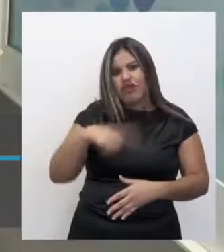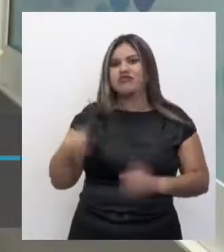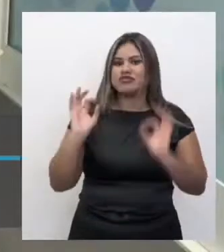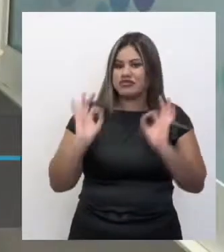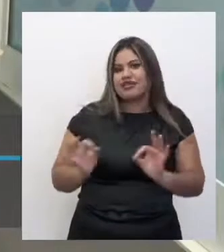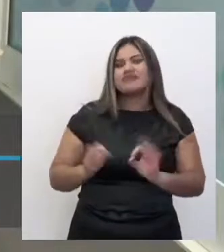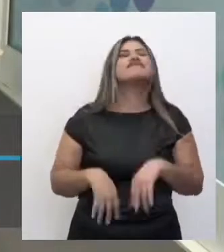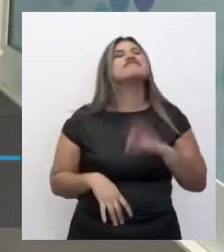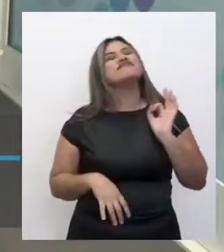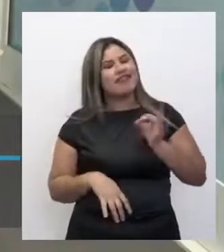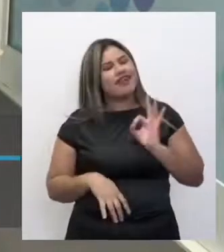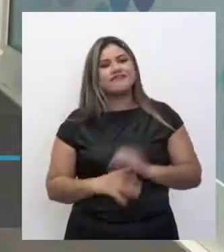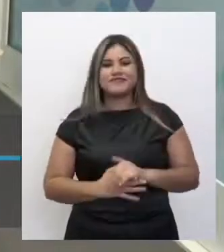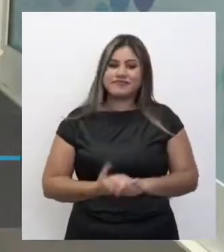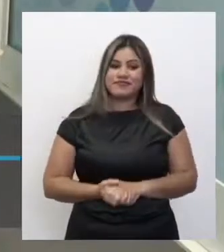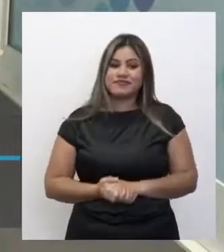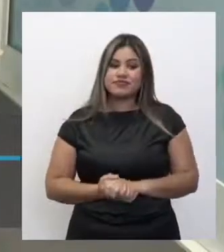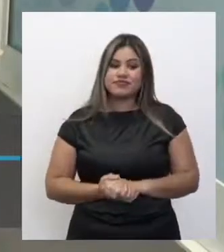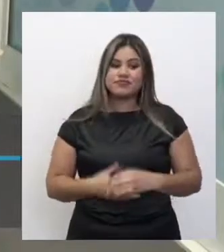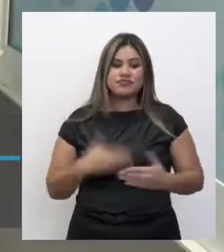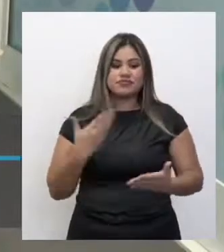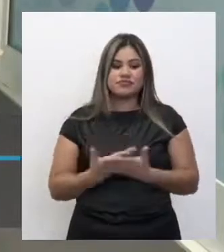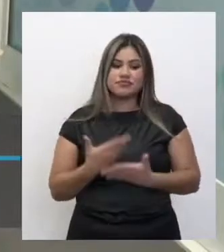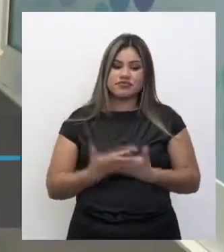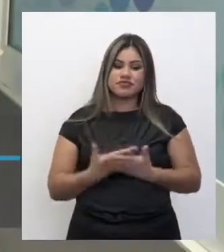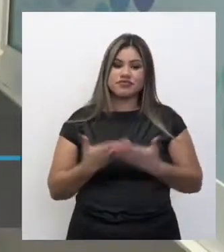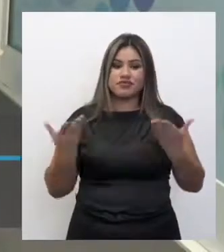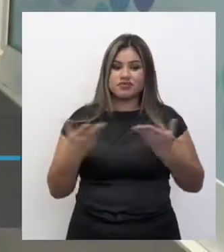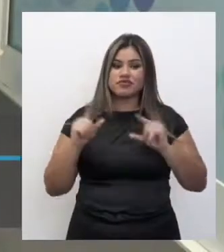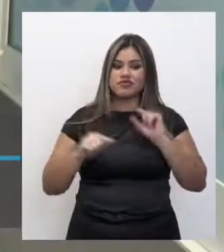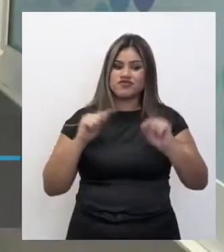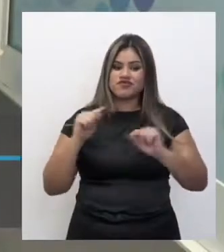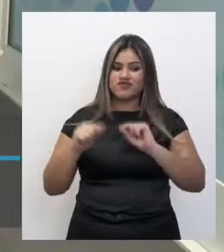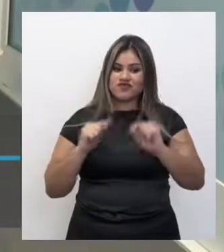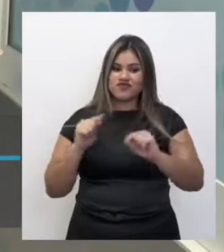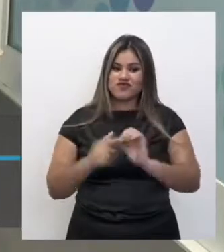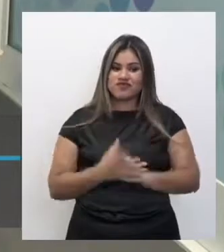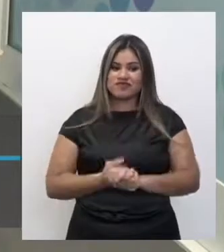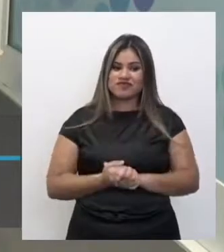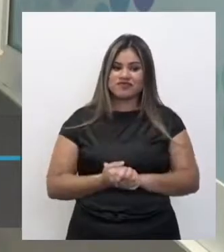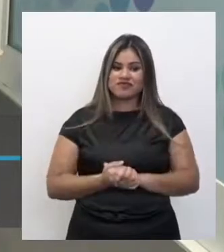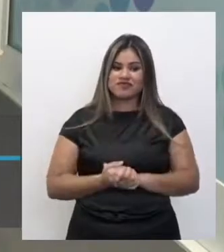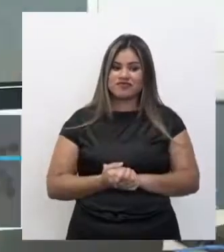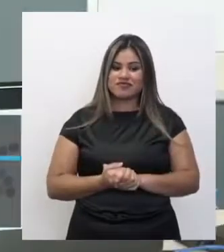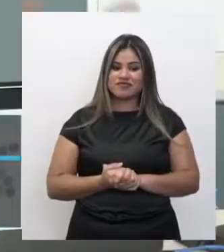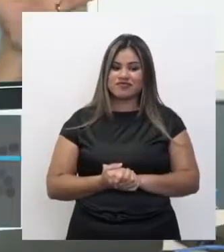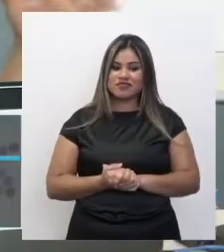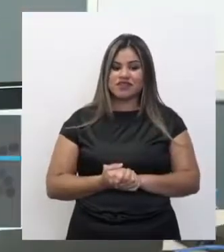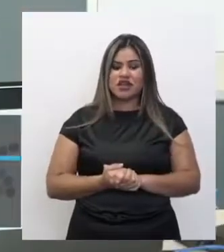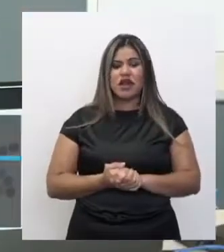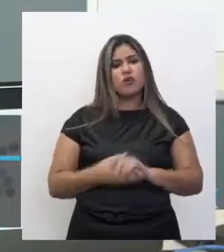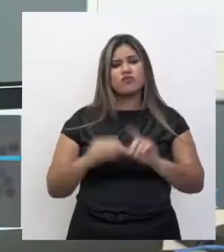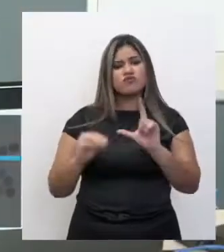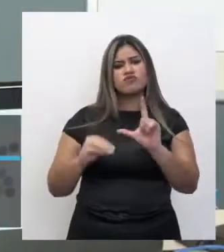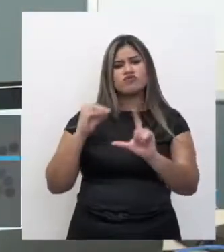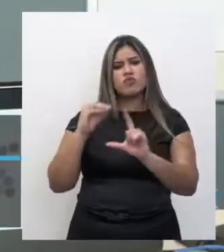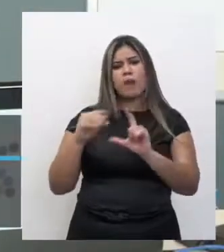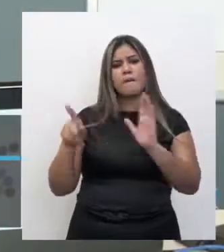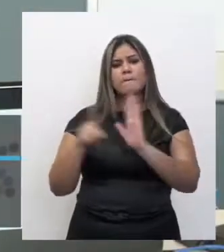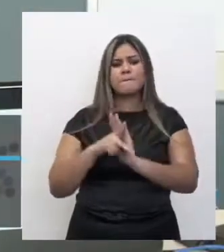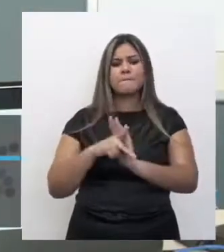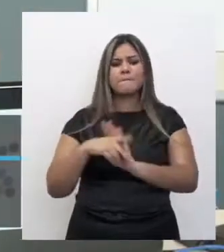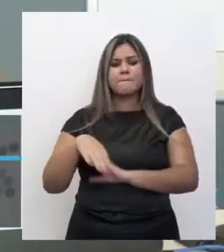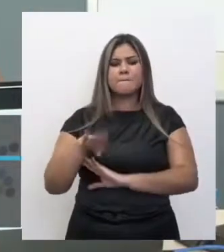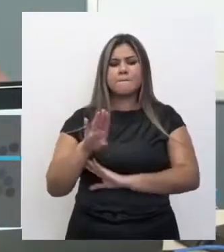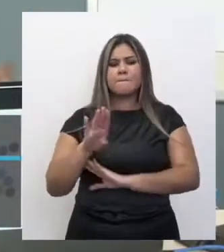nossa. Hoje. Muito bem. Que aula é a aula de hoje? Quanto diz um post de